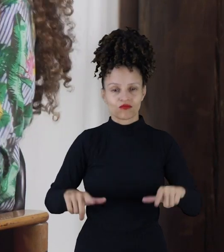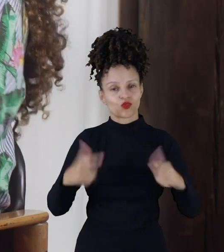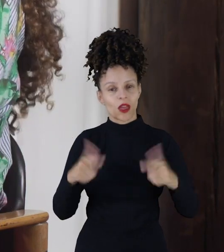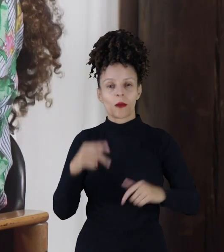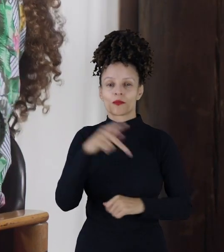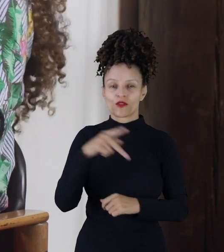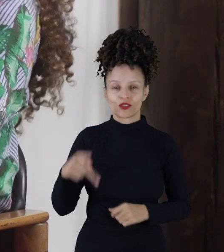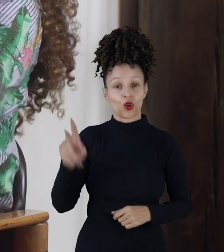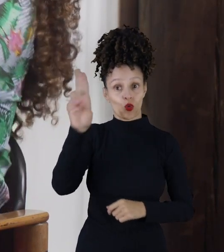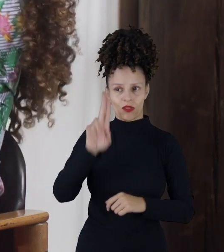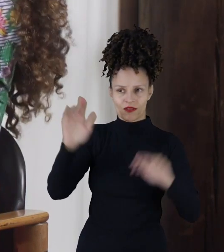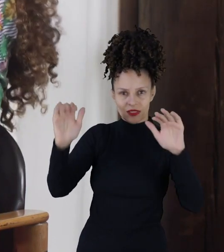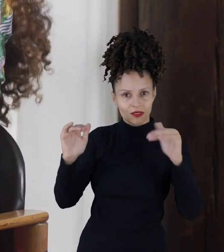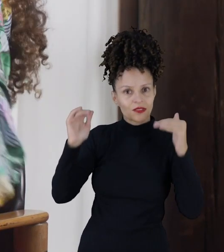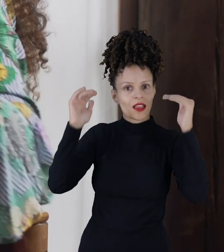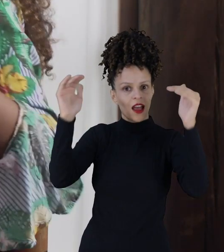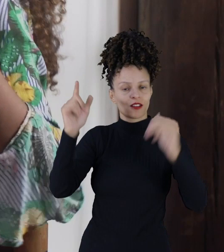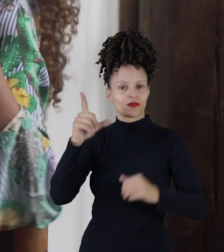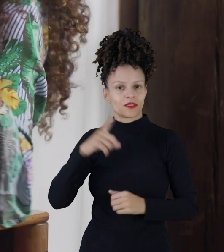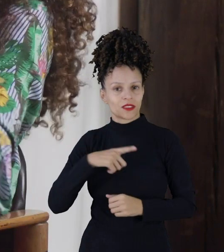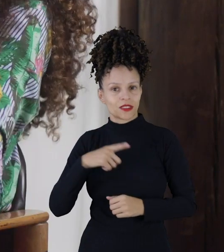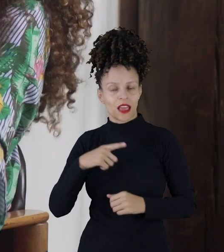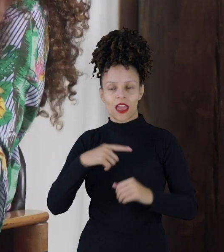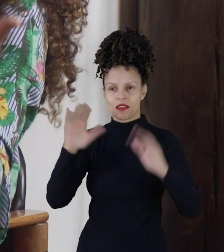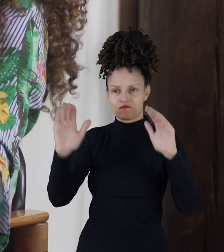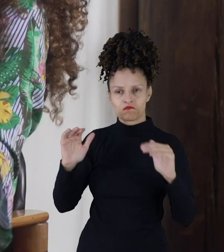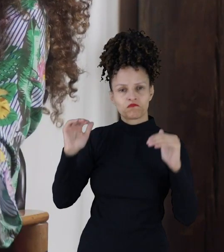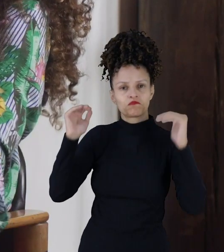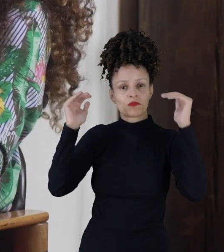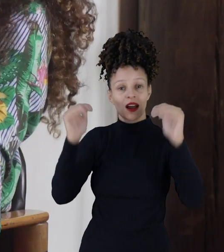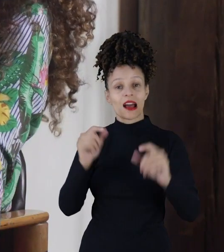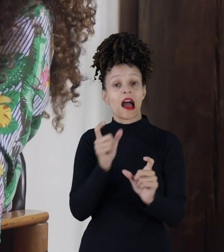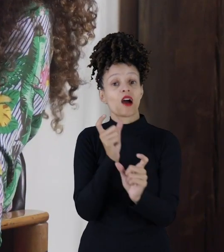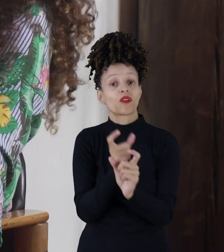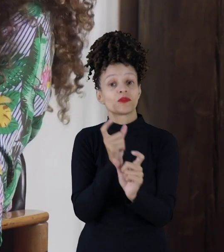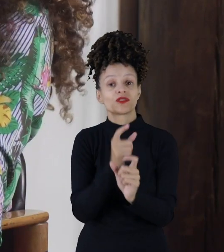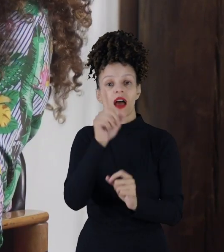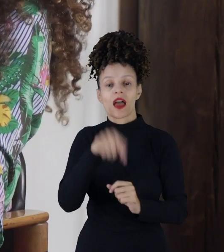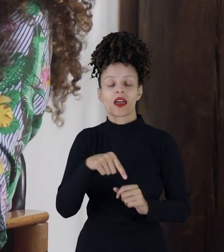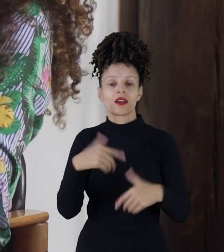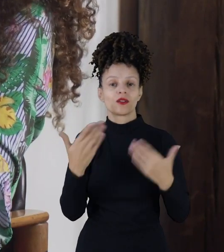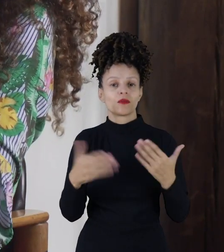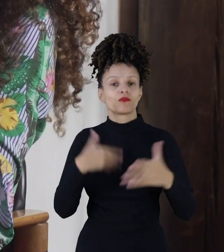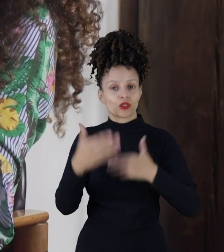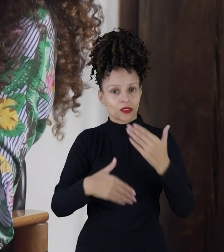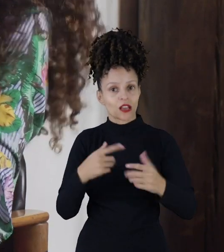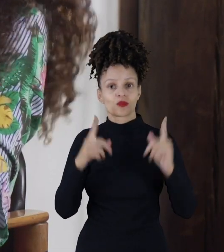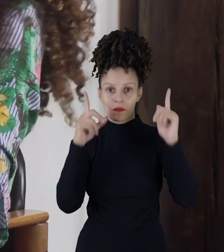desvalorização, né? Sempre é o professor universitário que recebe os méritos. E alfabetizar é um